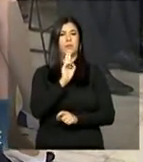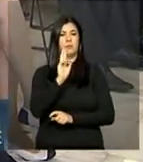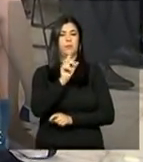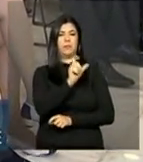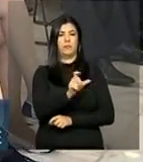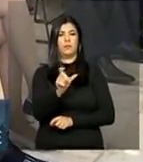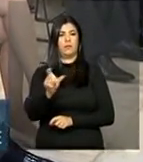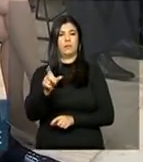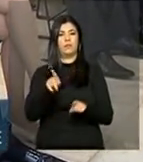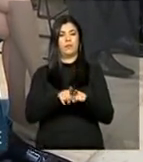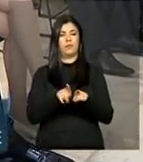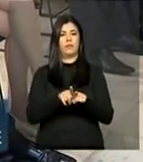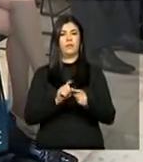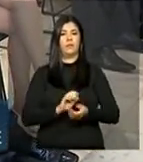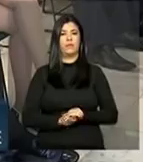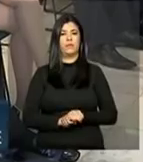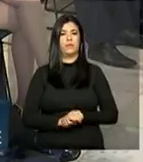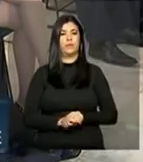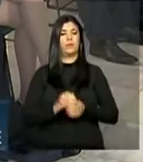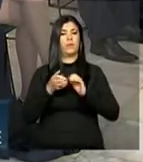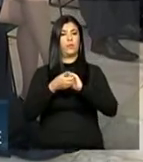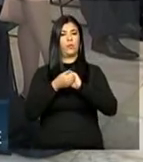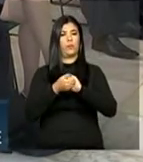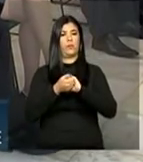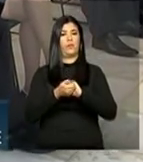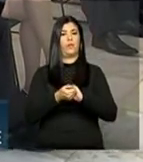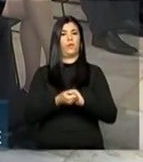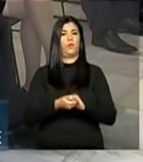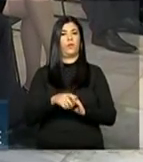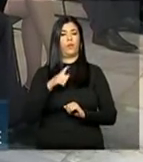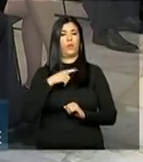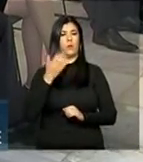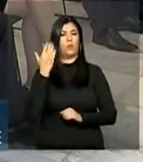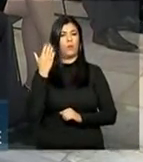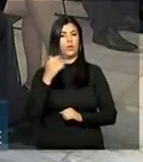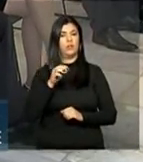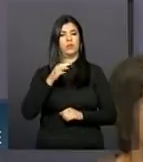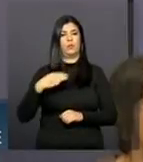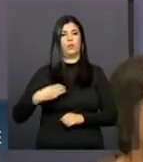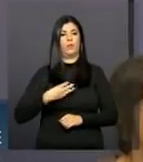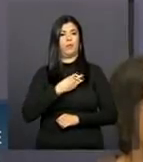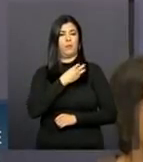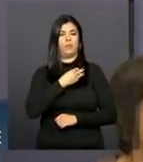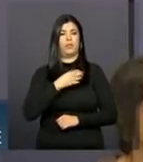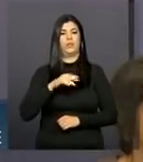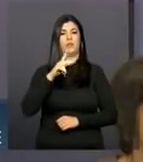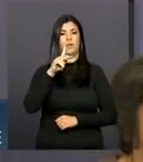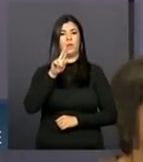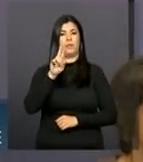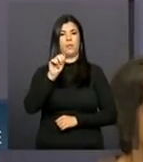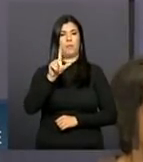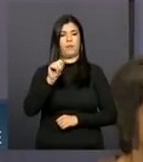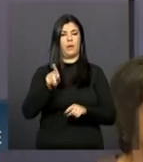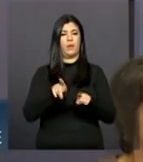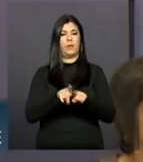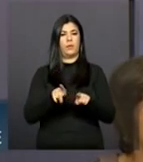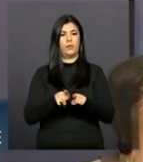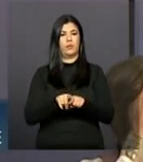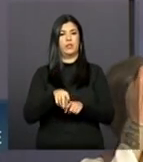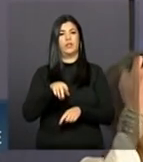cumprimento o ex-ministro da secretaria de direitos humanos Senor Paulo vanu e a deputada Maria do